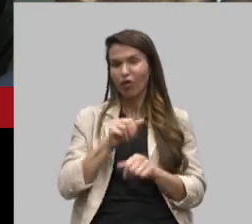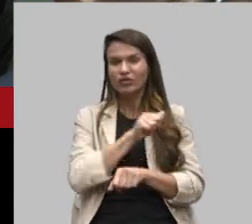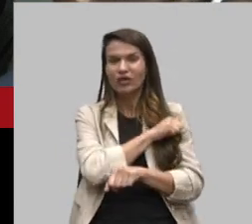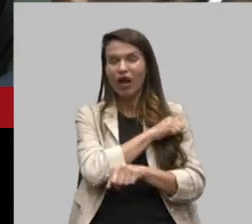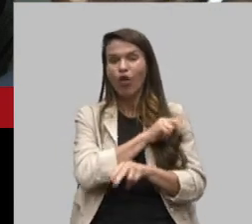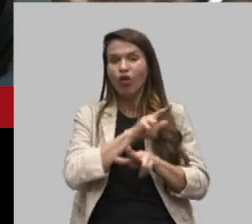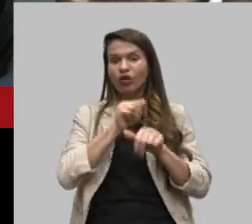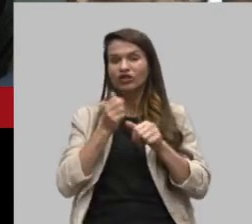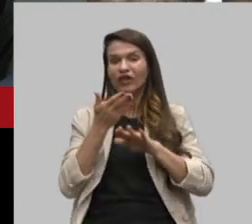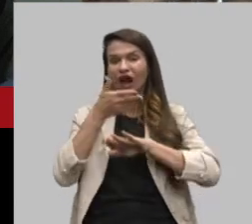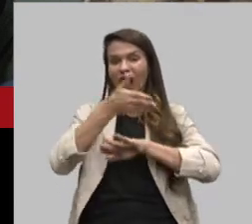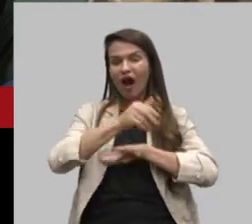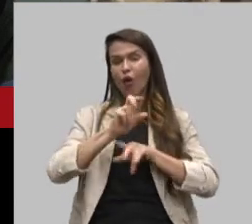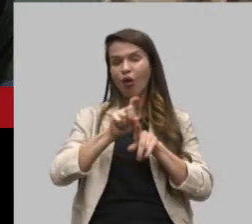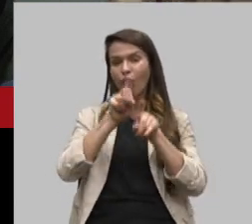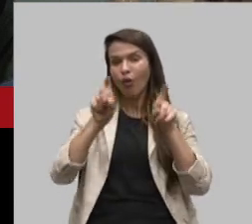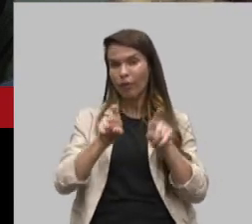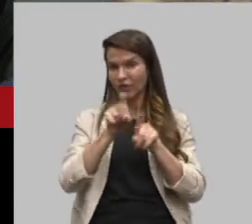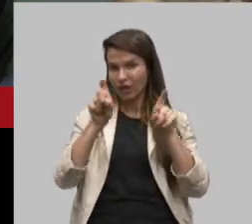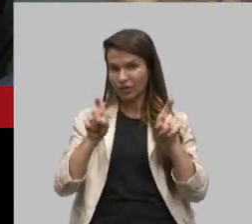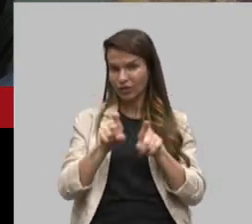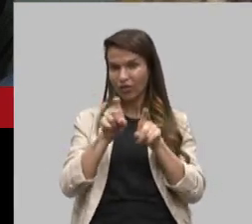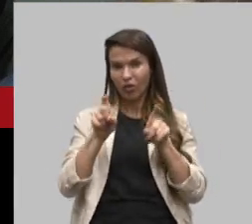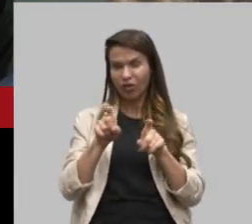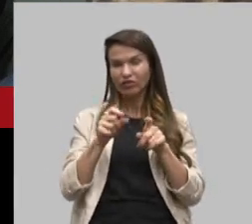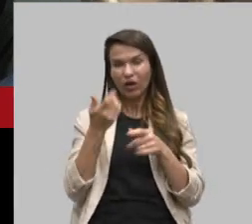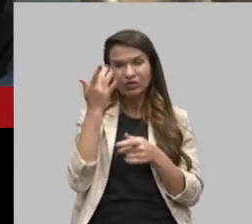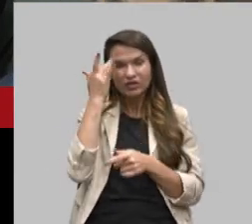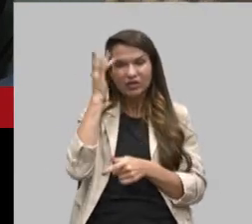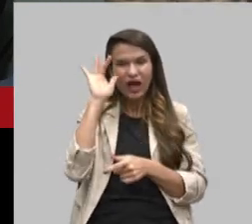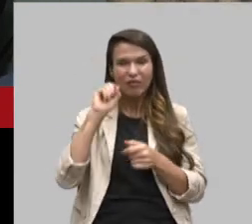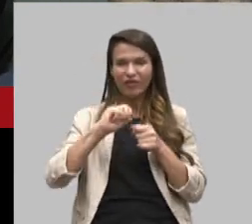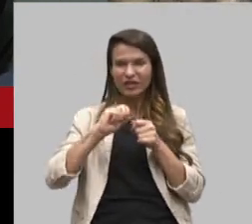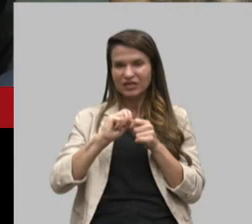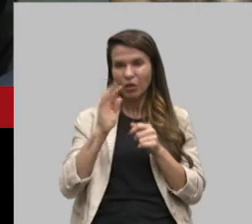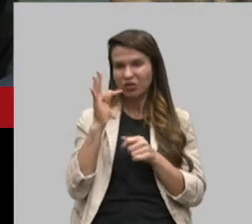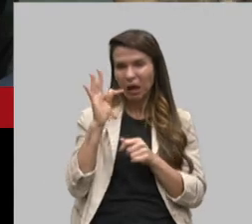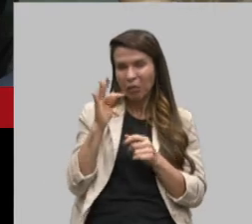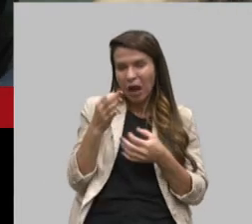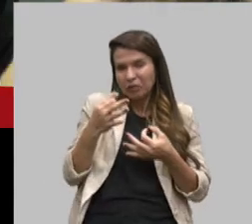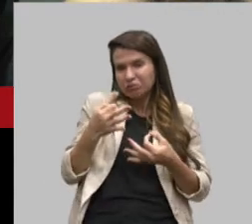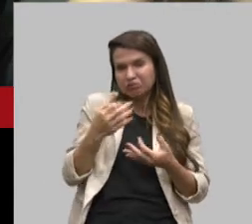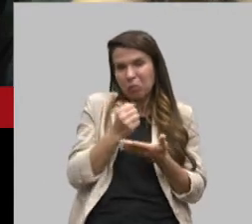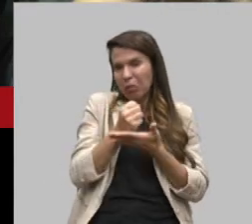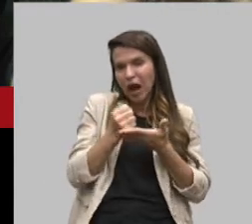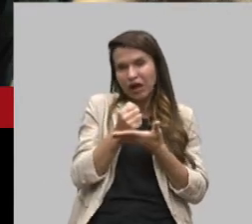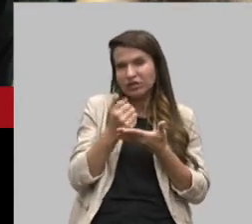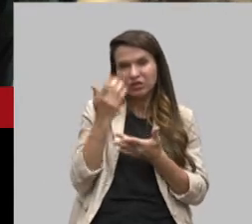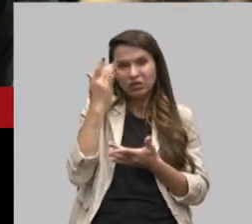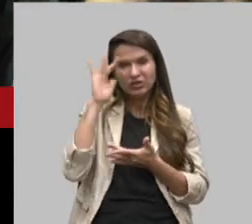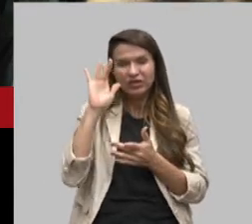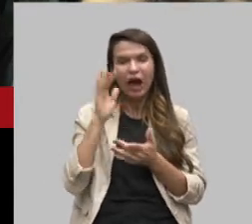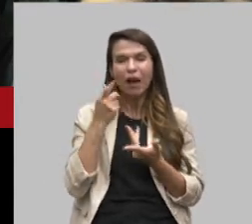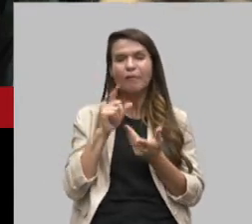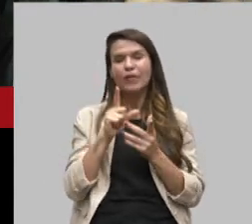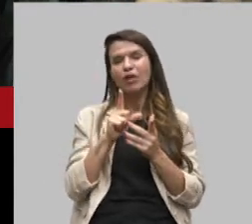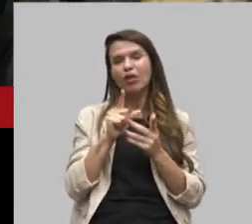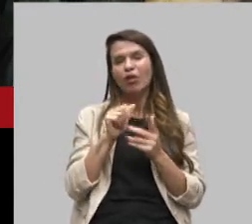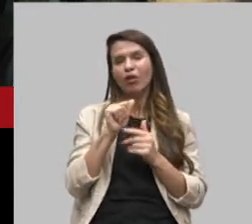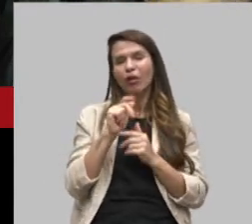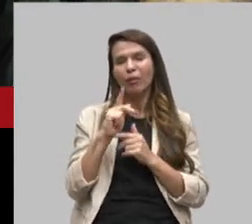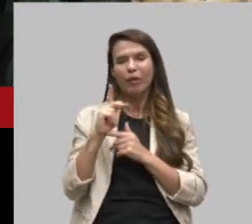acesso a um computador não sabem realizar um trabalho básico não sabem nem o que é um Excel ferramentas que são